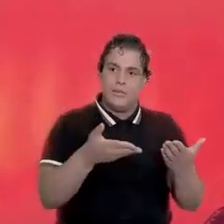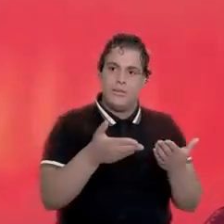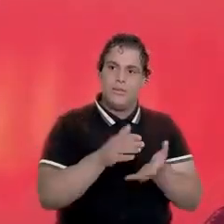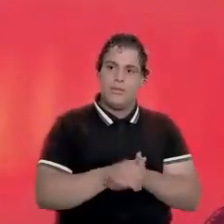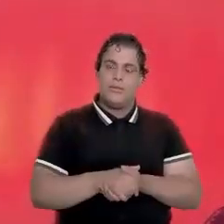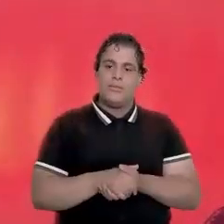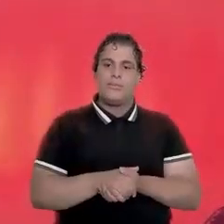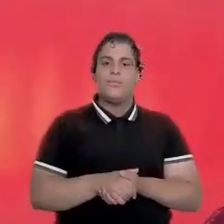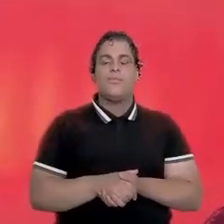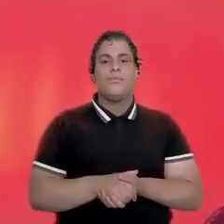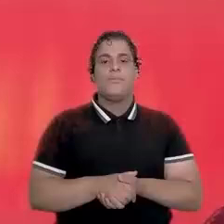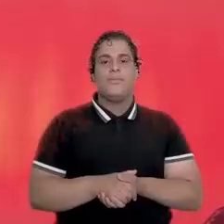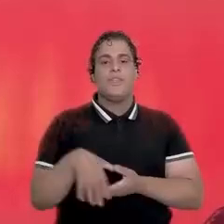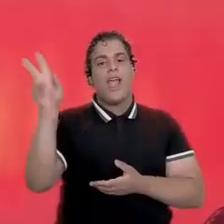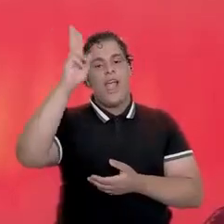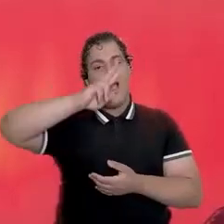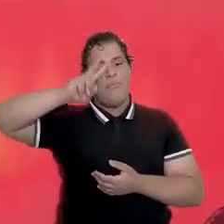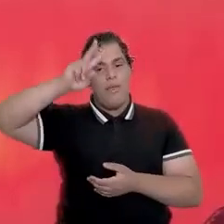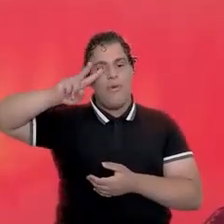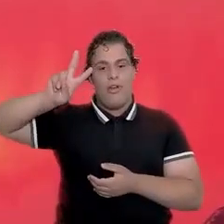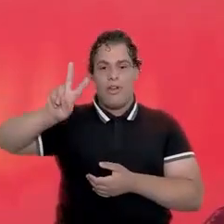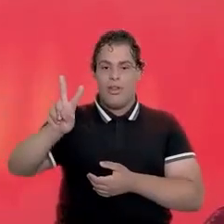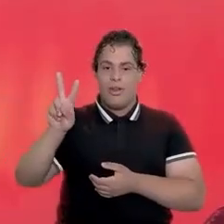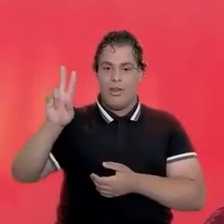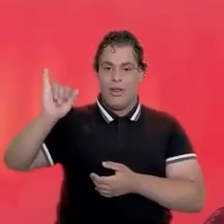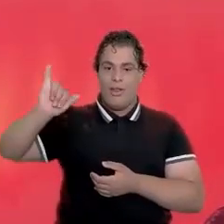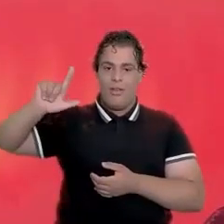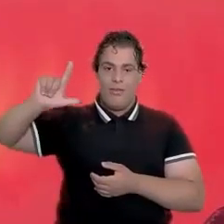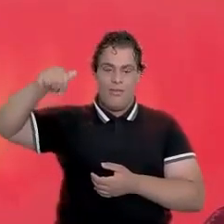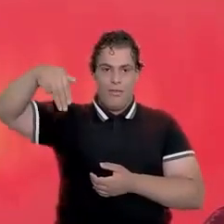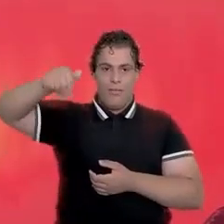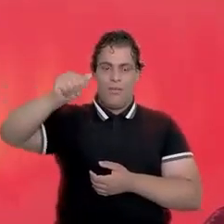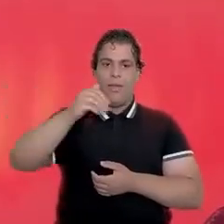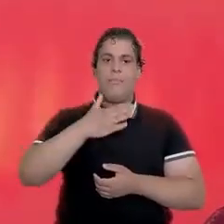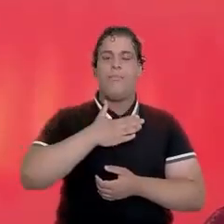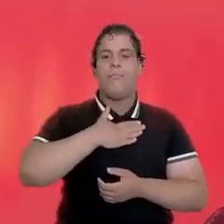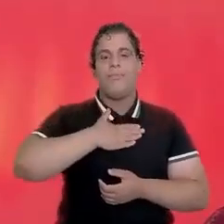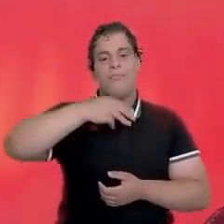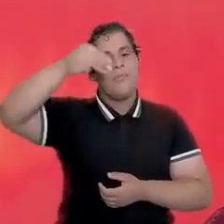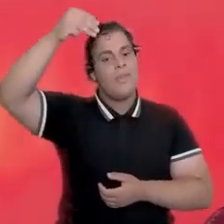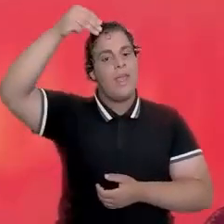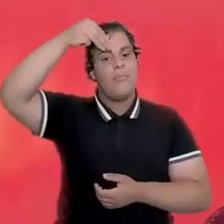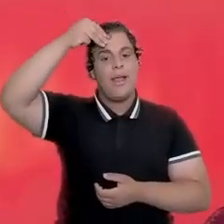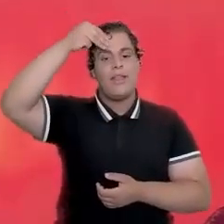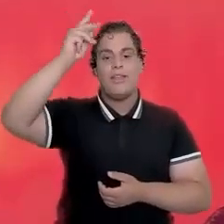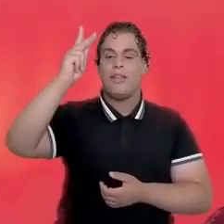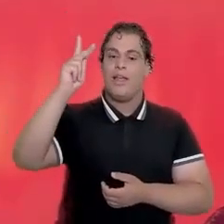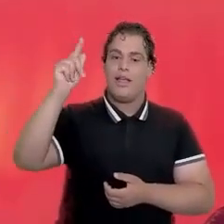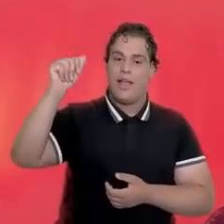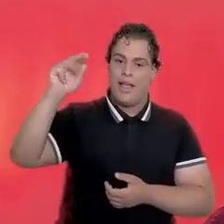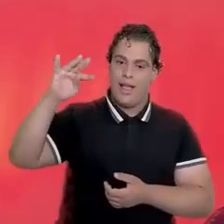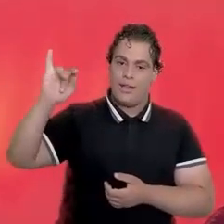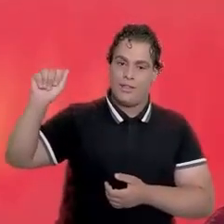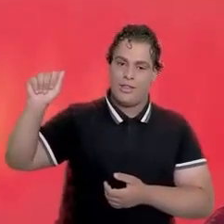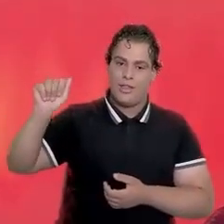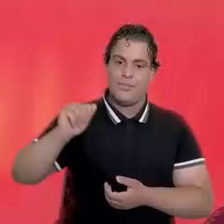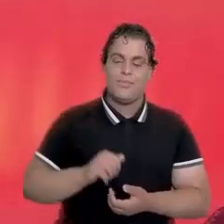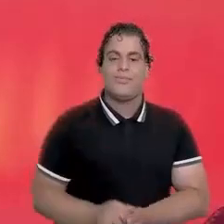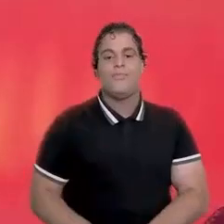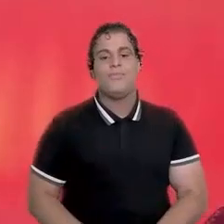honrando a memória da Vilma Cunha, a minha madrinha acadêmica, Cátia Lemos.